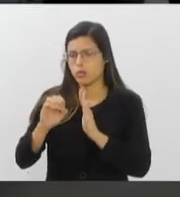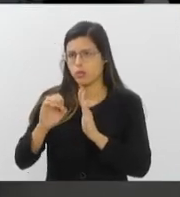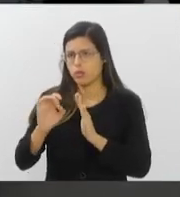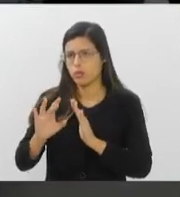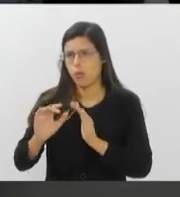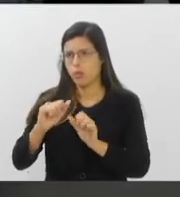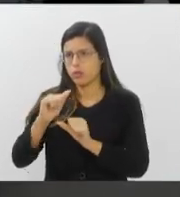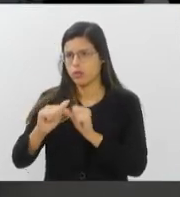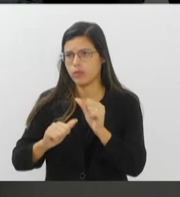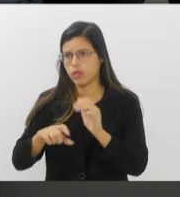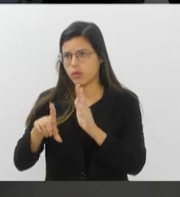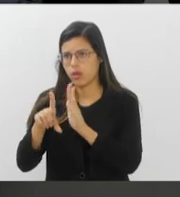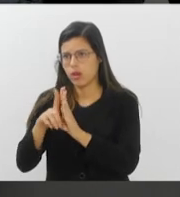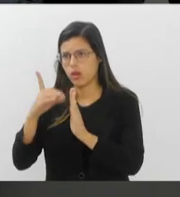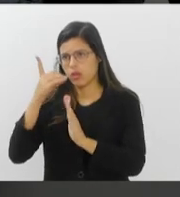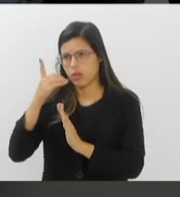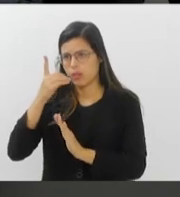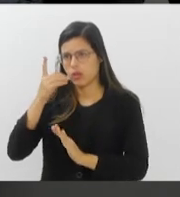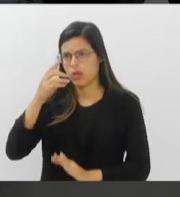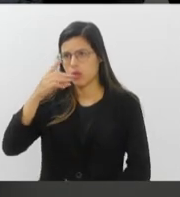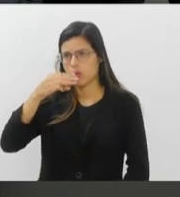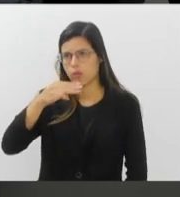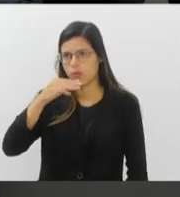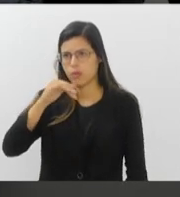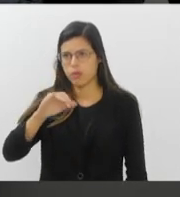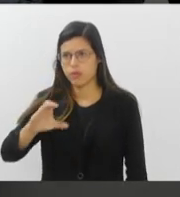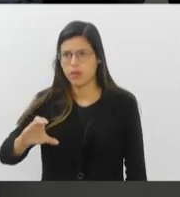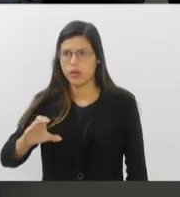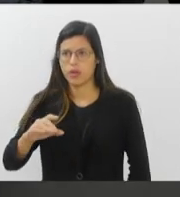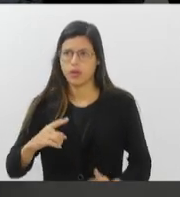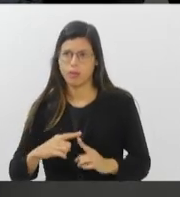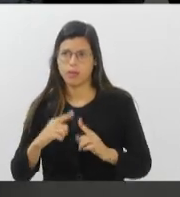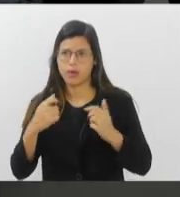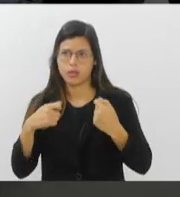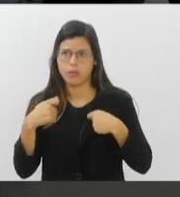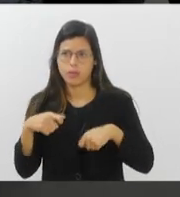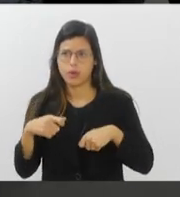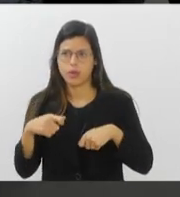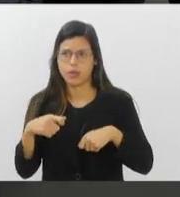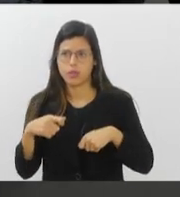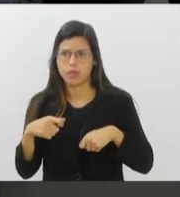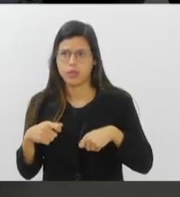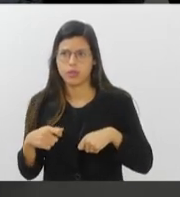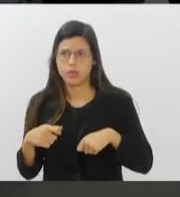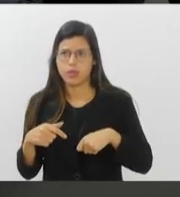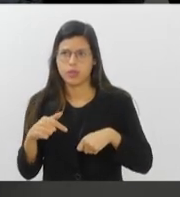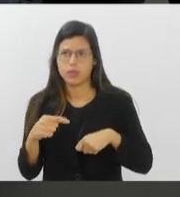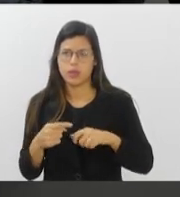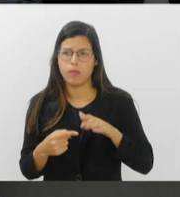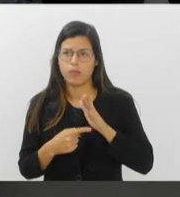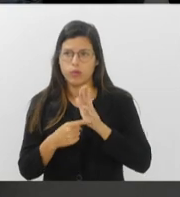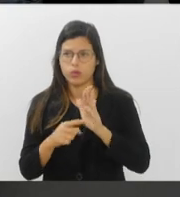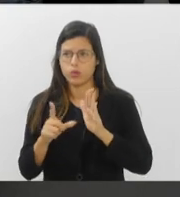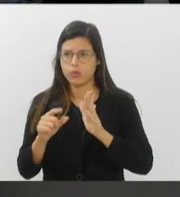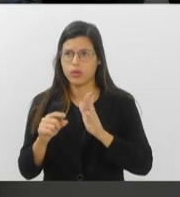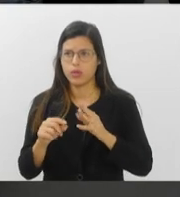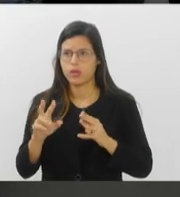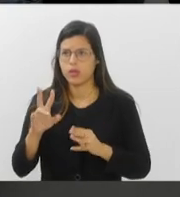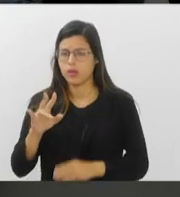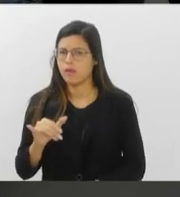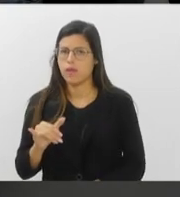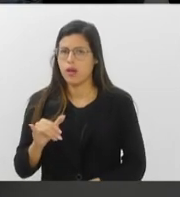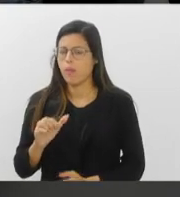É. Incluindo. Que, mas tem que apontar o que o que ele vai modificar exatamente. Vai incluir escolas. Vai incluir a